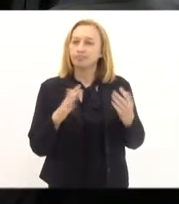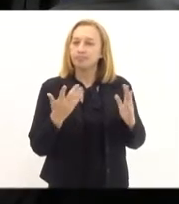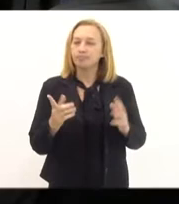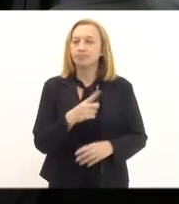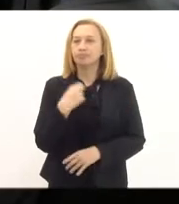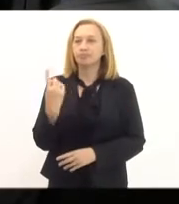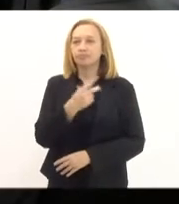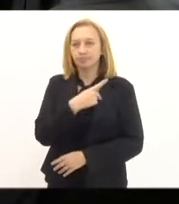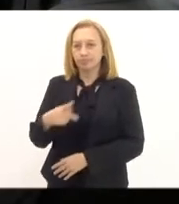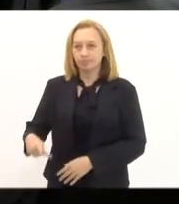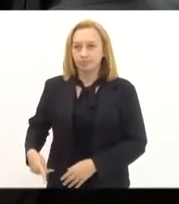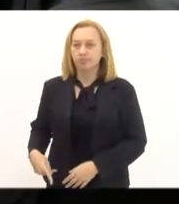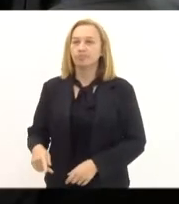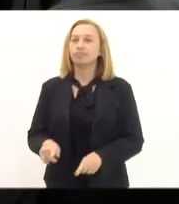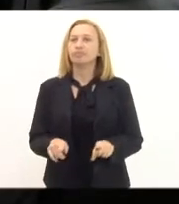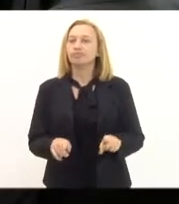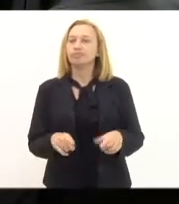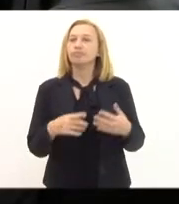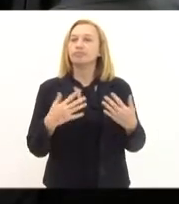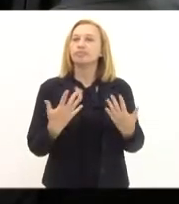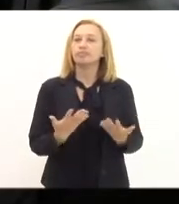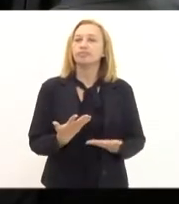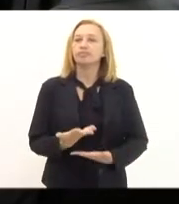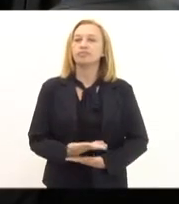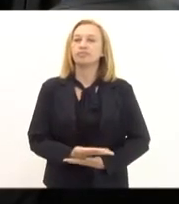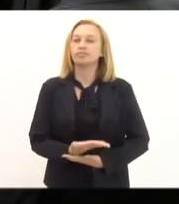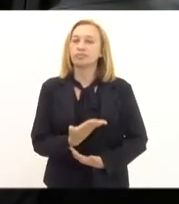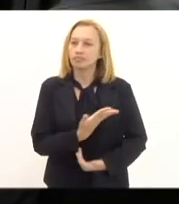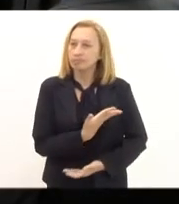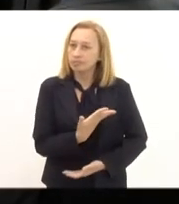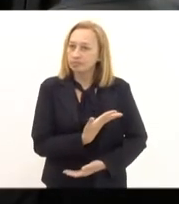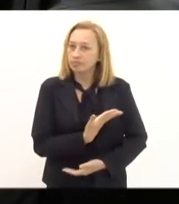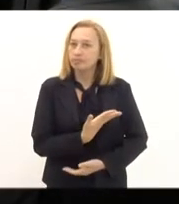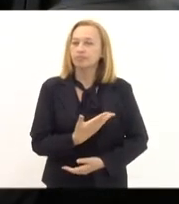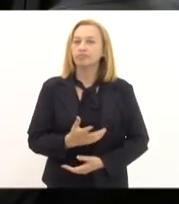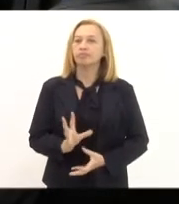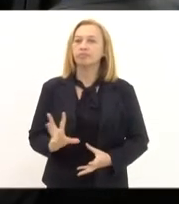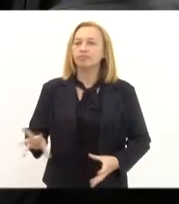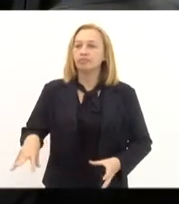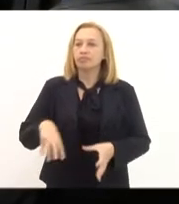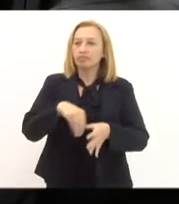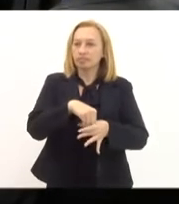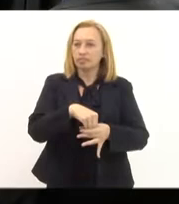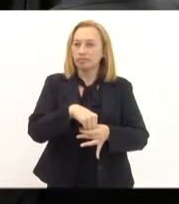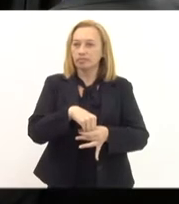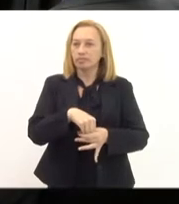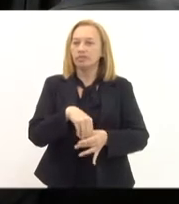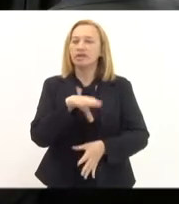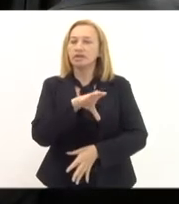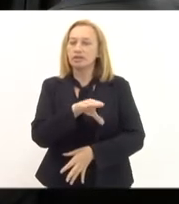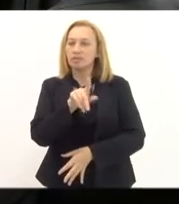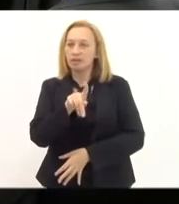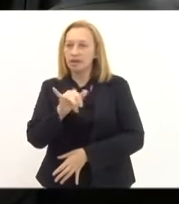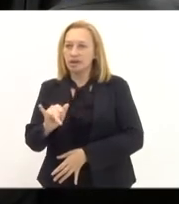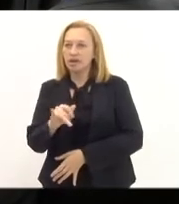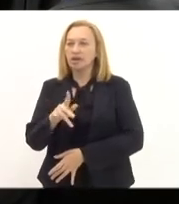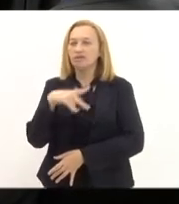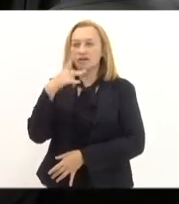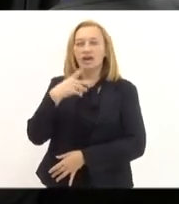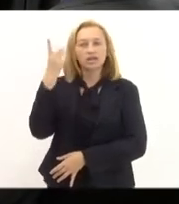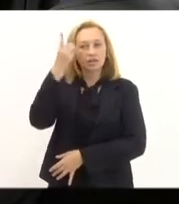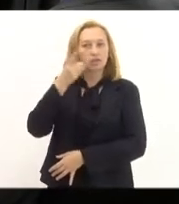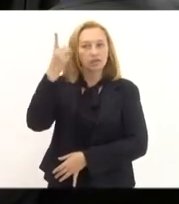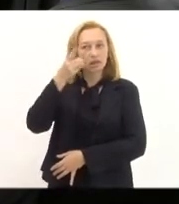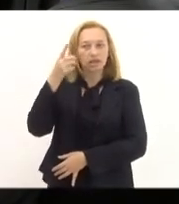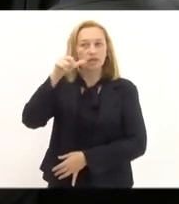presidente ou saudar os nossos companheiros que integram a CPI e dizer deputada Lucinha